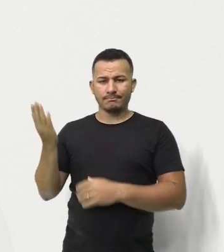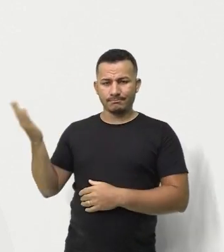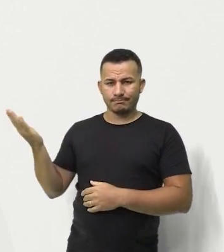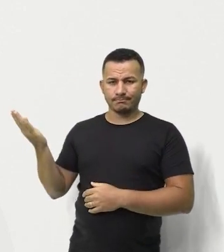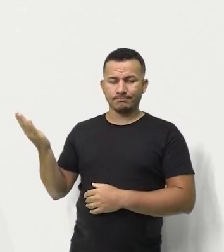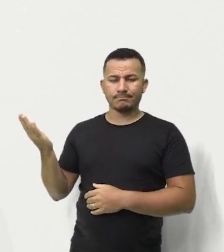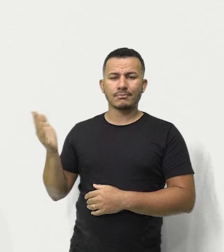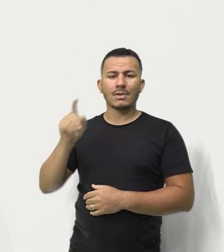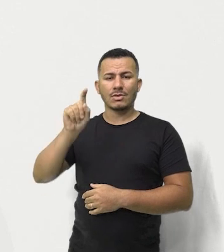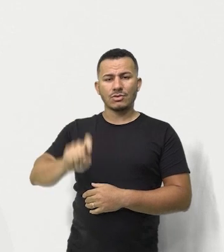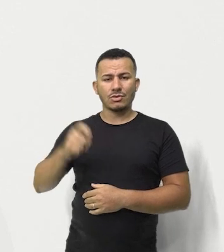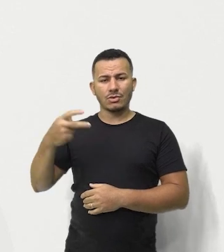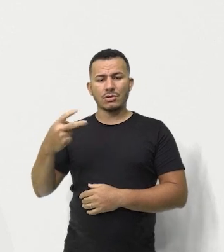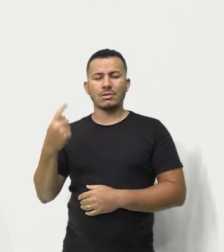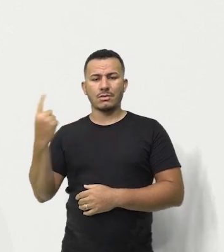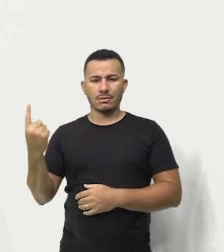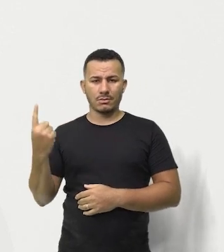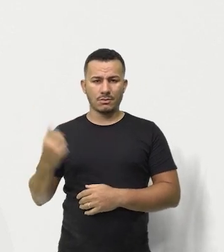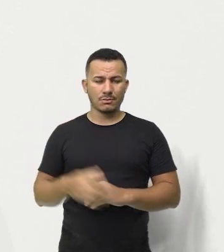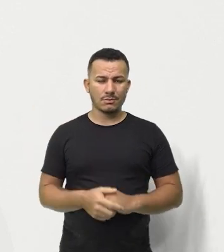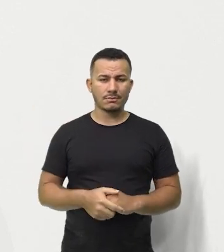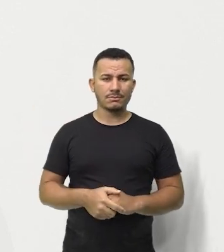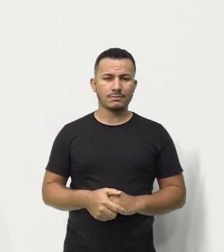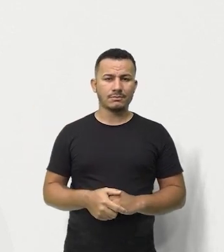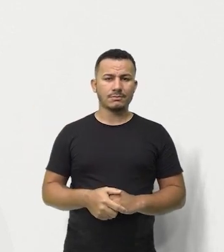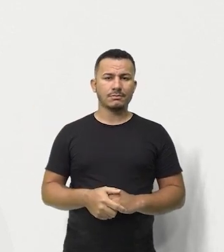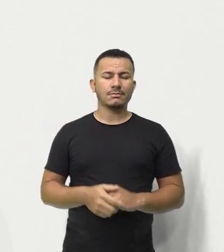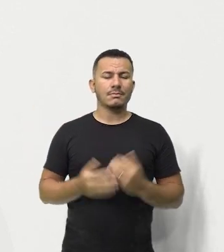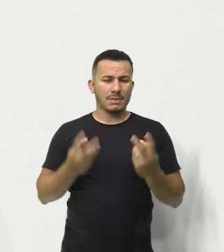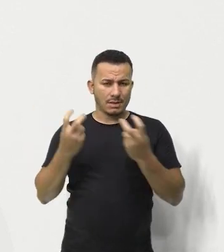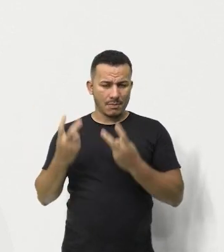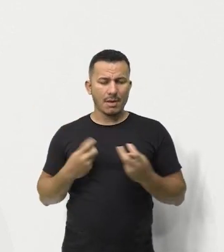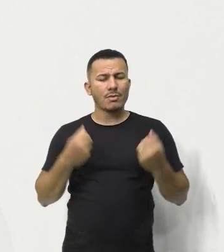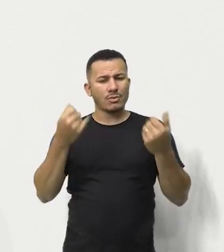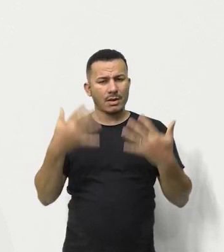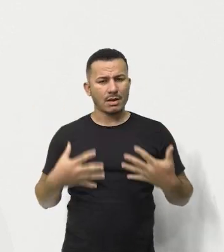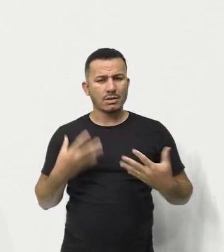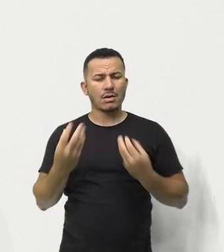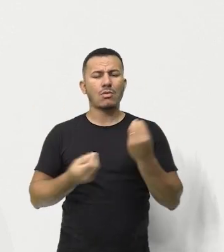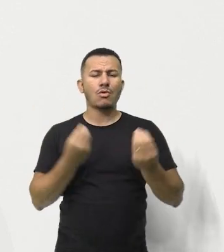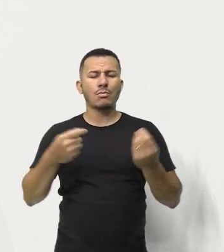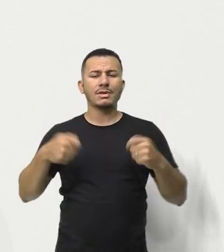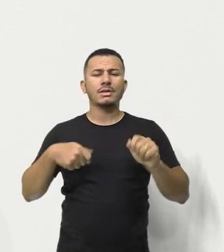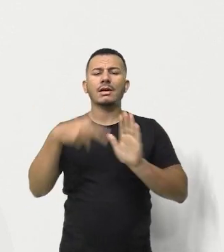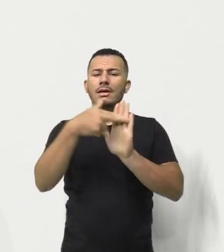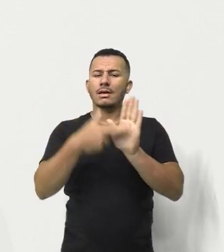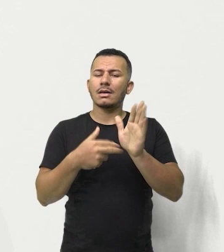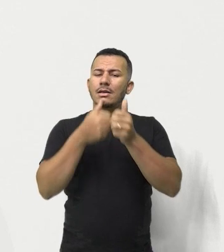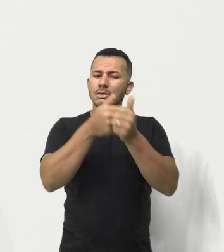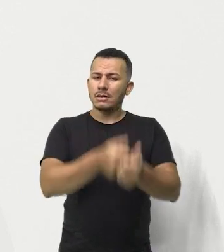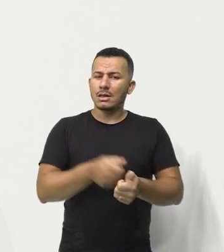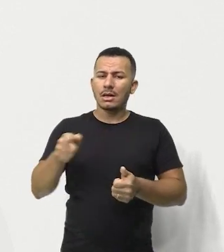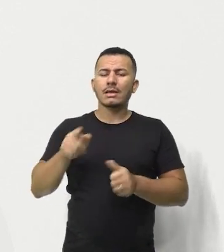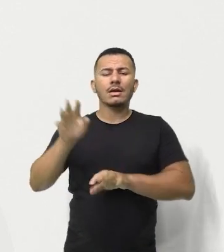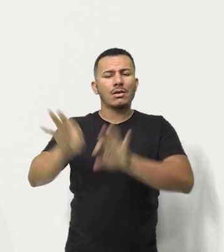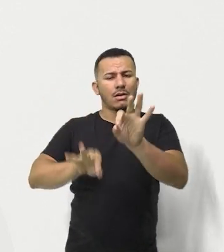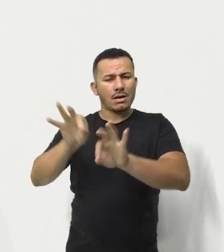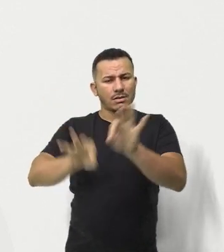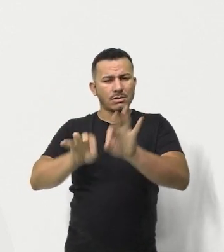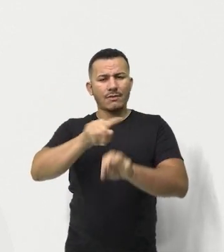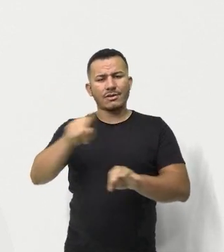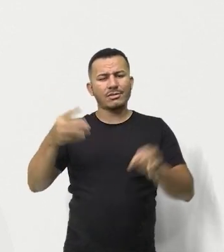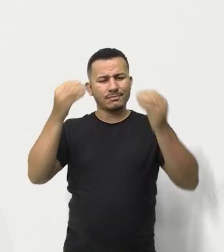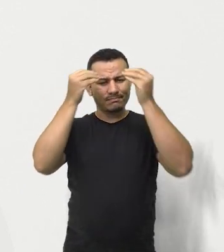que é a unidade, ou seja, está aqui, olha, a explicação bem do ladinho de como você